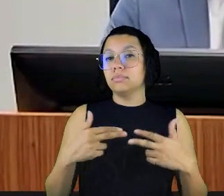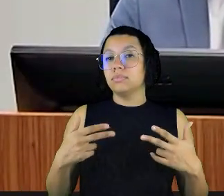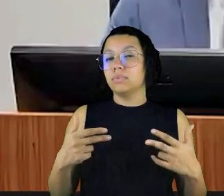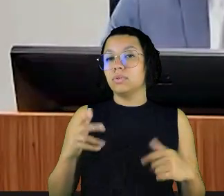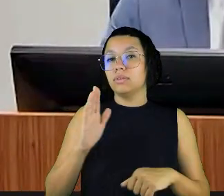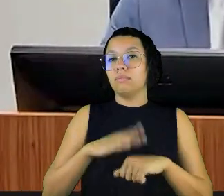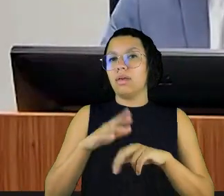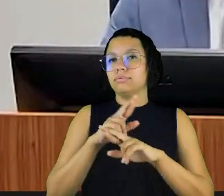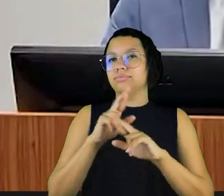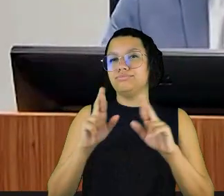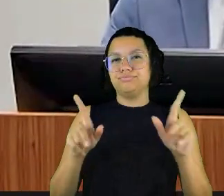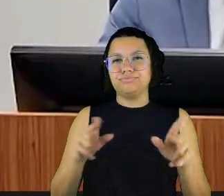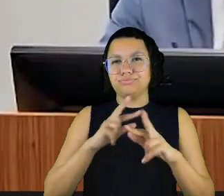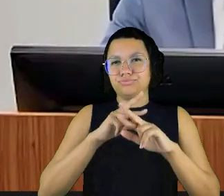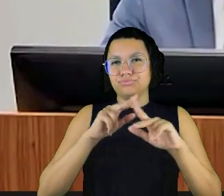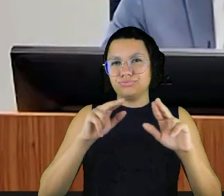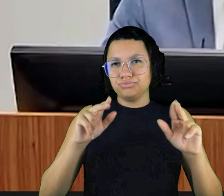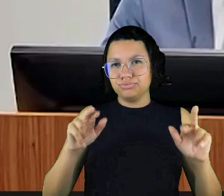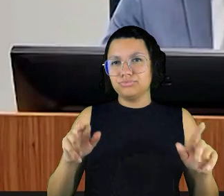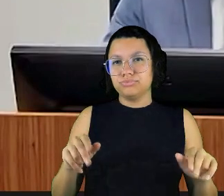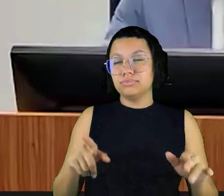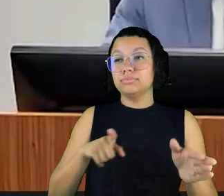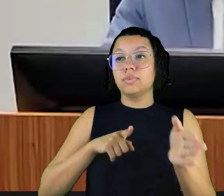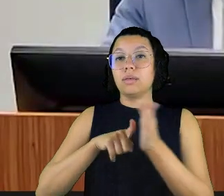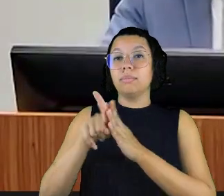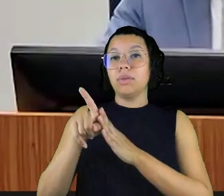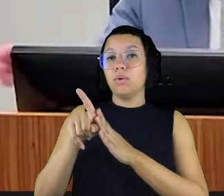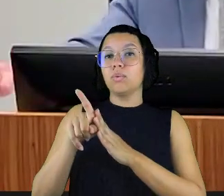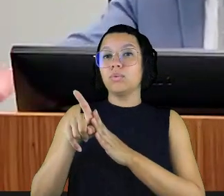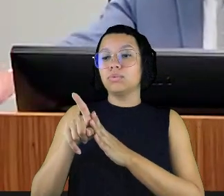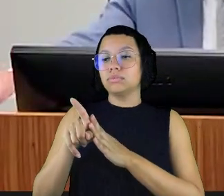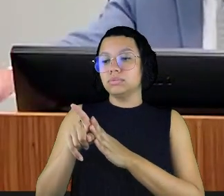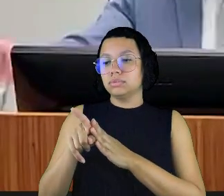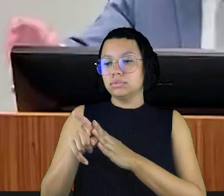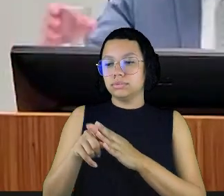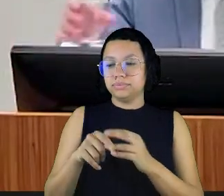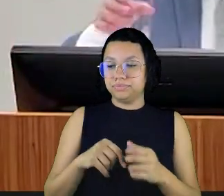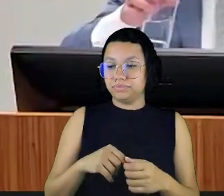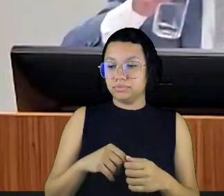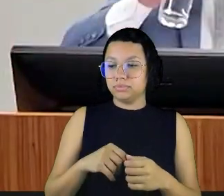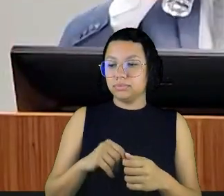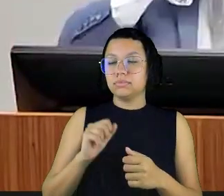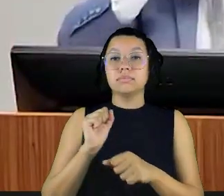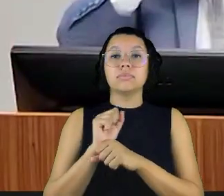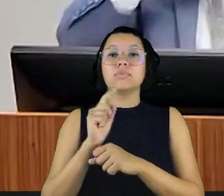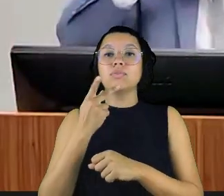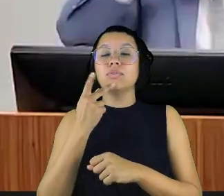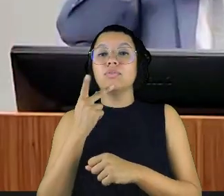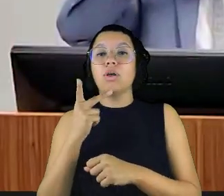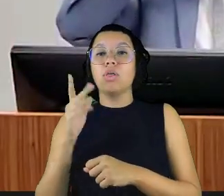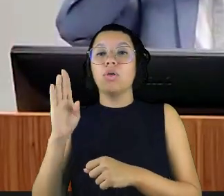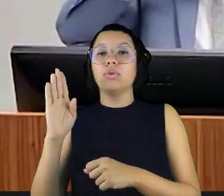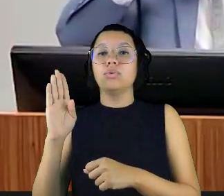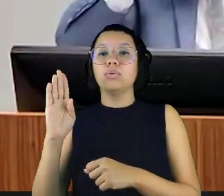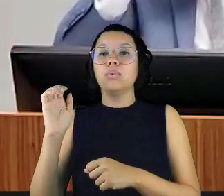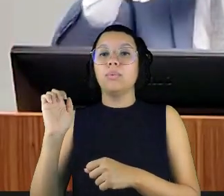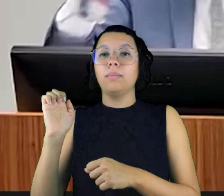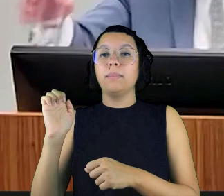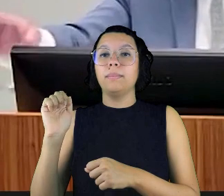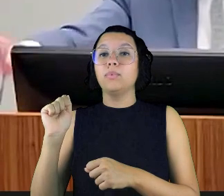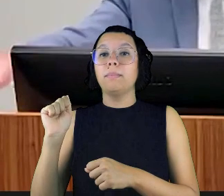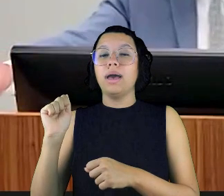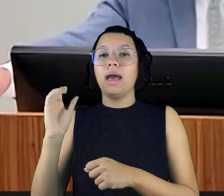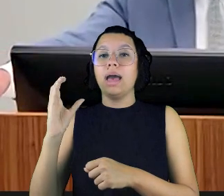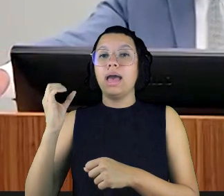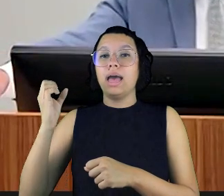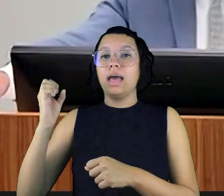pergunta que suscitou Nesse esse... caso que você falou do Bacenjude inaugural, o que acontece que quando chega aqui no tribunal, eles vêm,